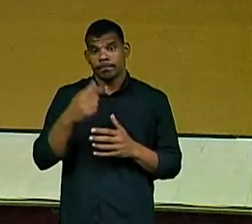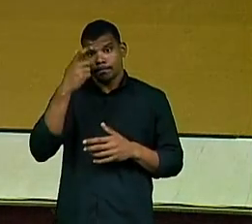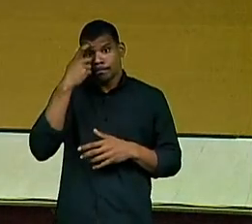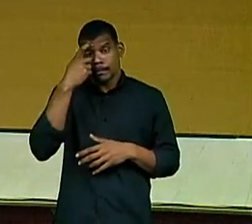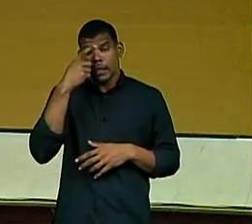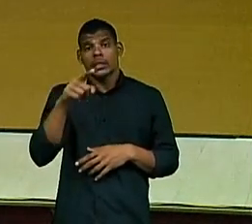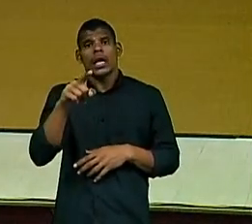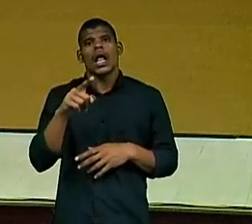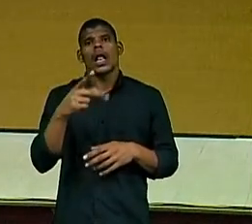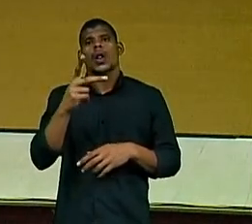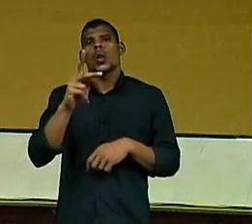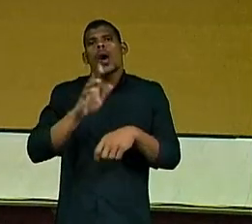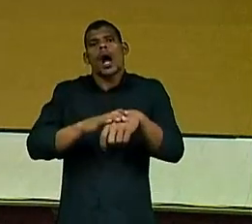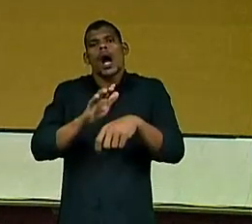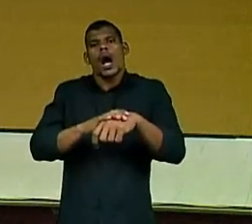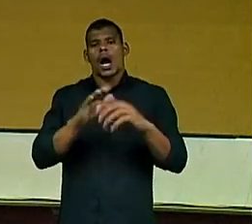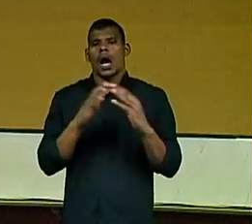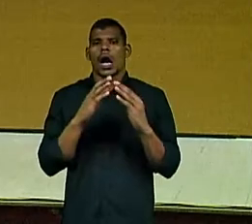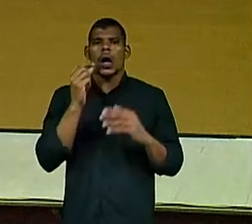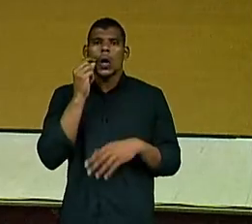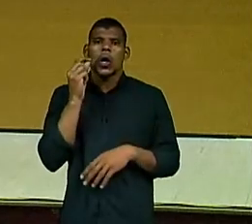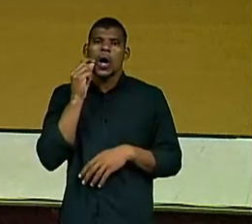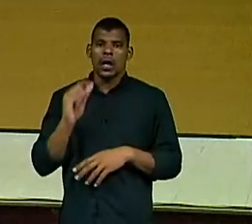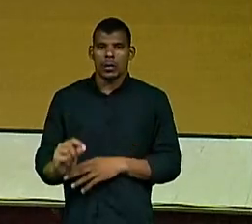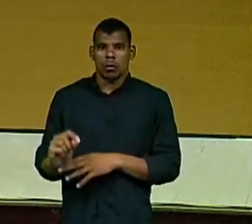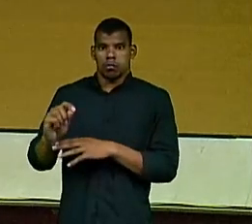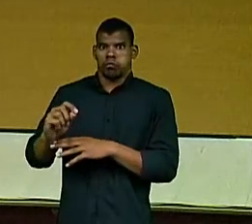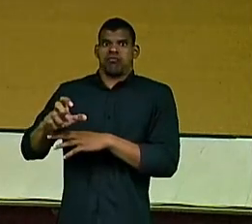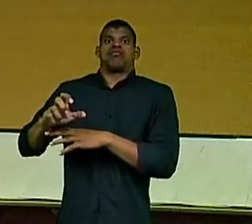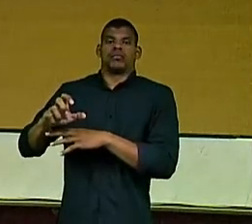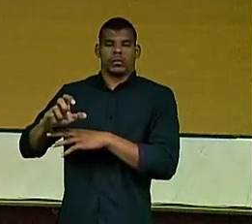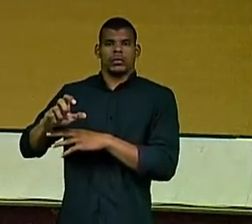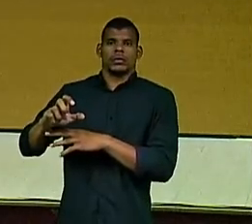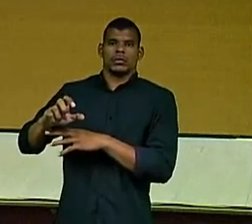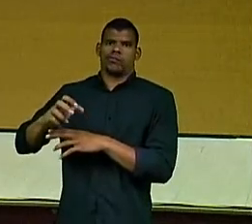porque rato consegue se esconder de um jeito pessoal